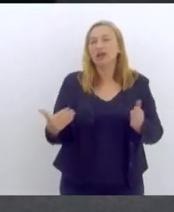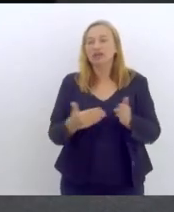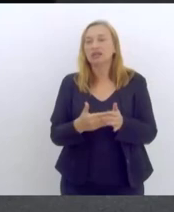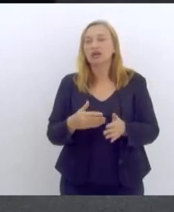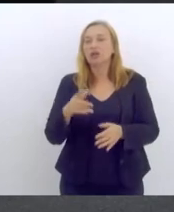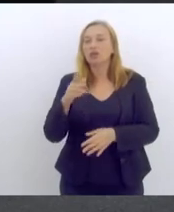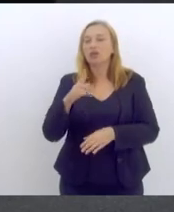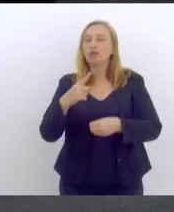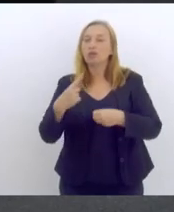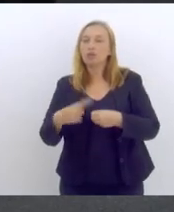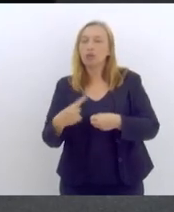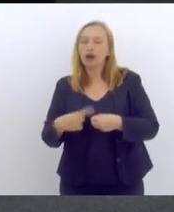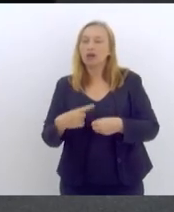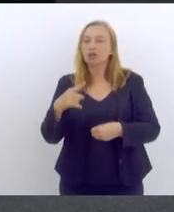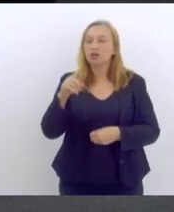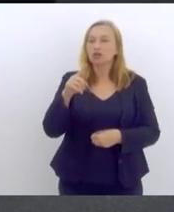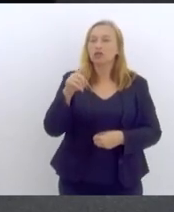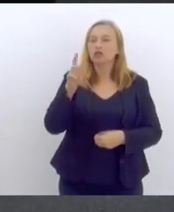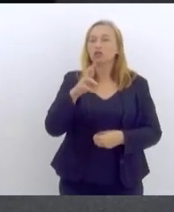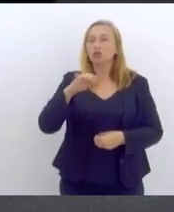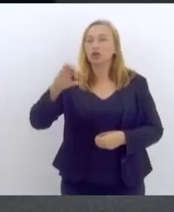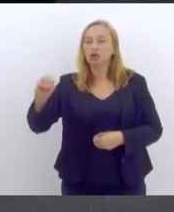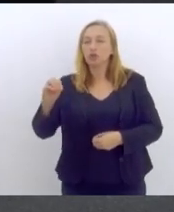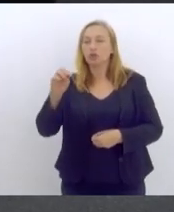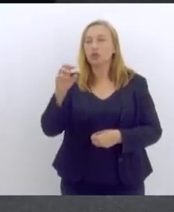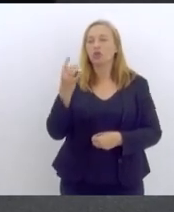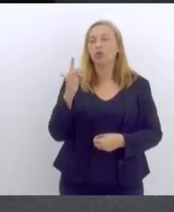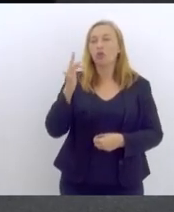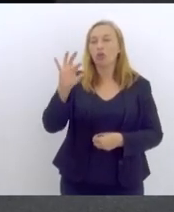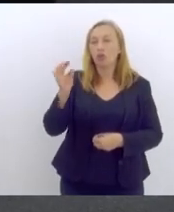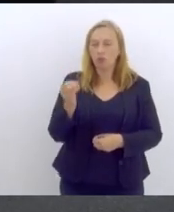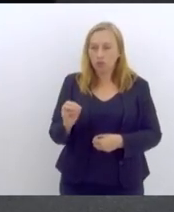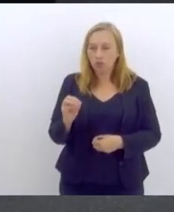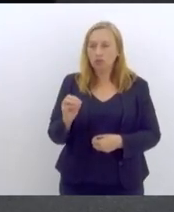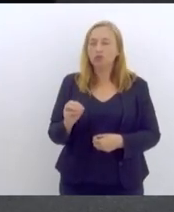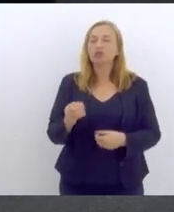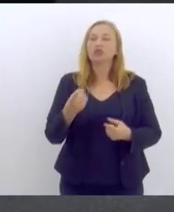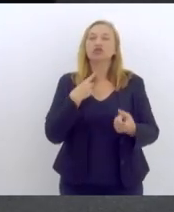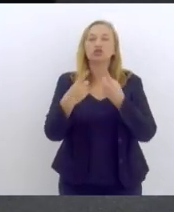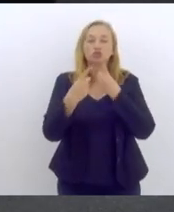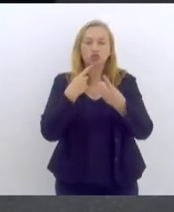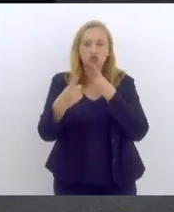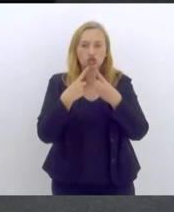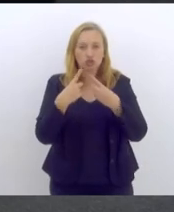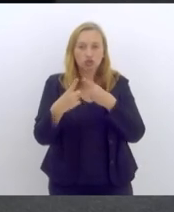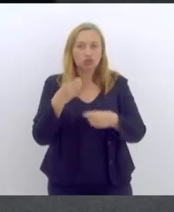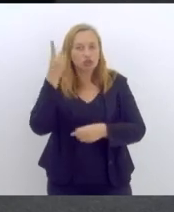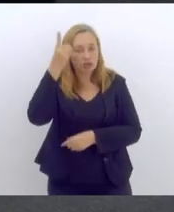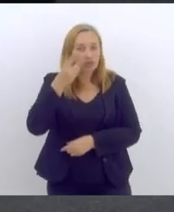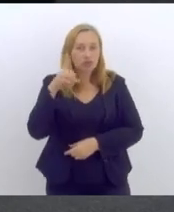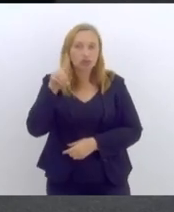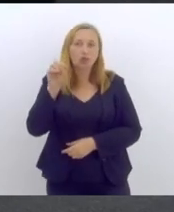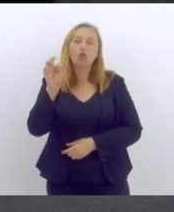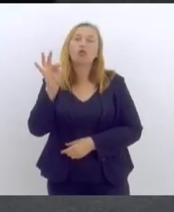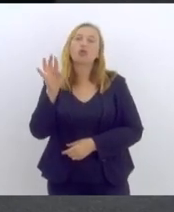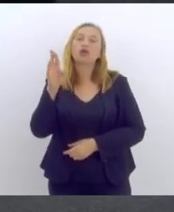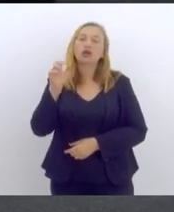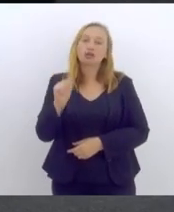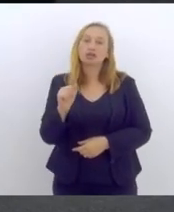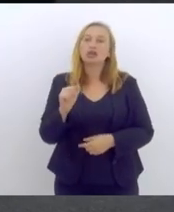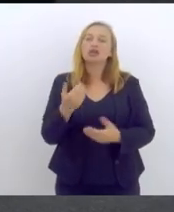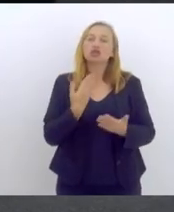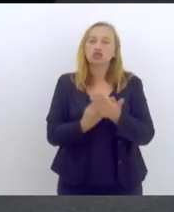porque do lado esquerdo é São Gonçalo e do lado direito é Niterói. A gente vem discutindo com o deputado Douglas esse estudo